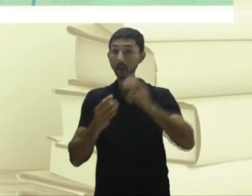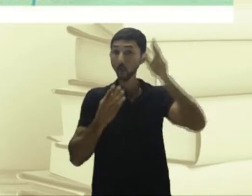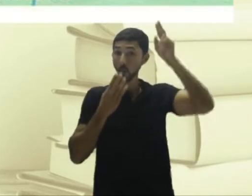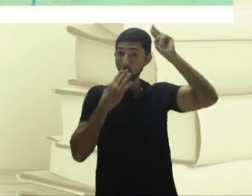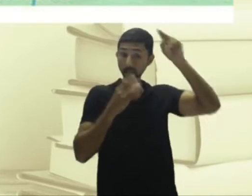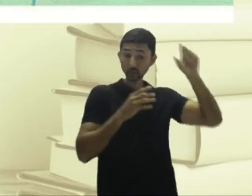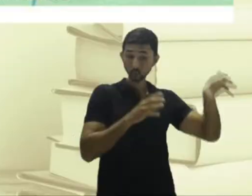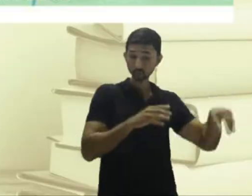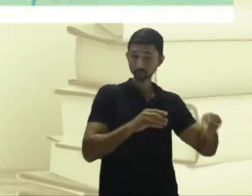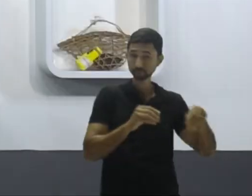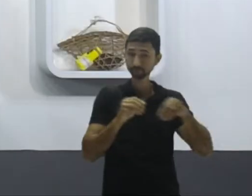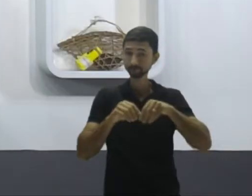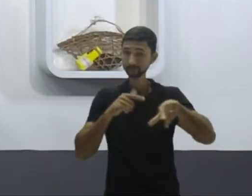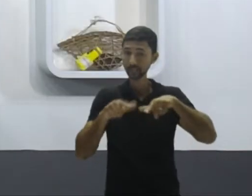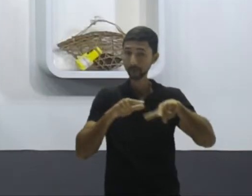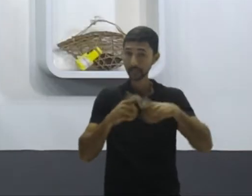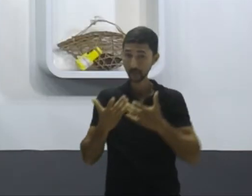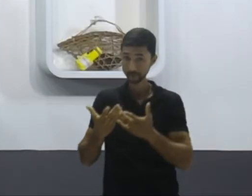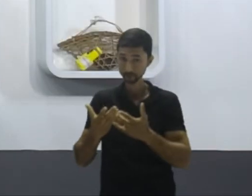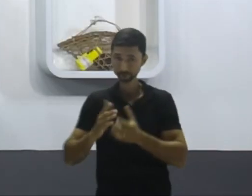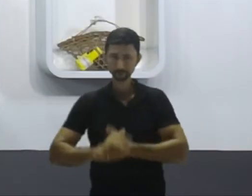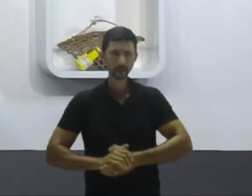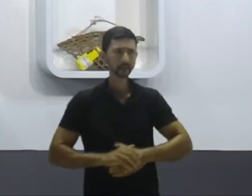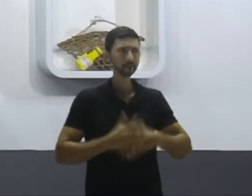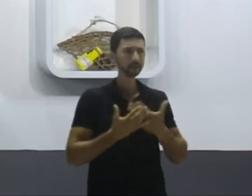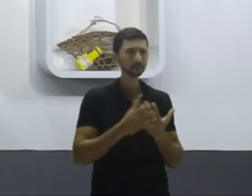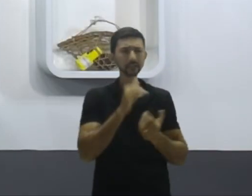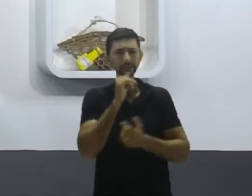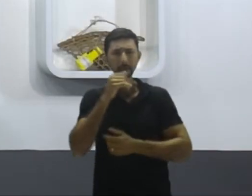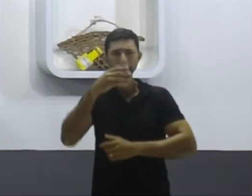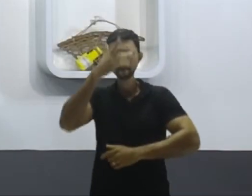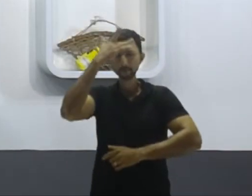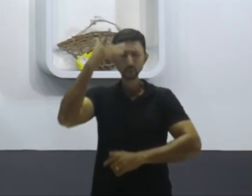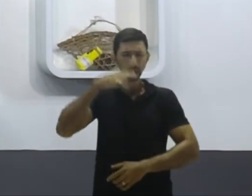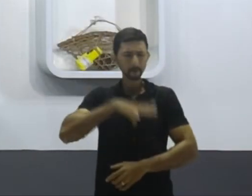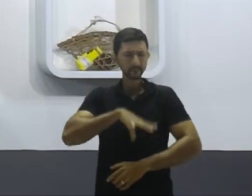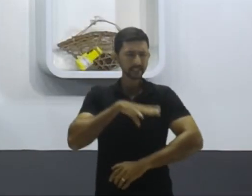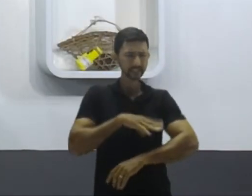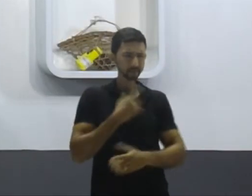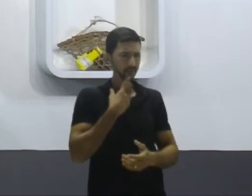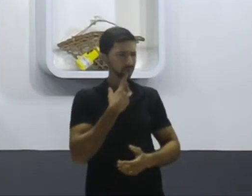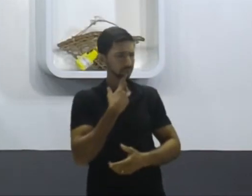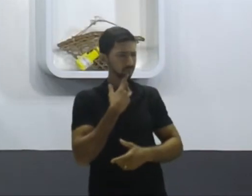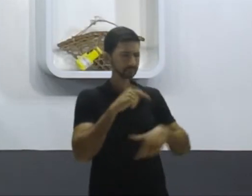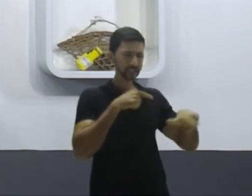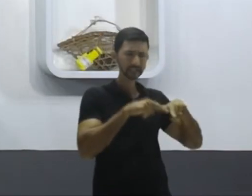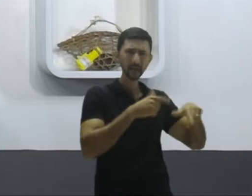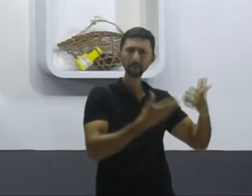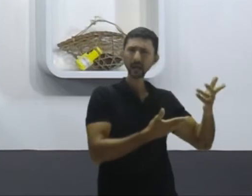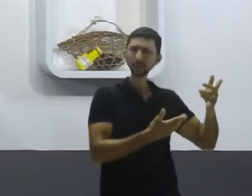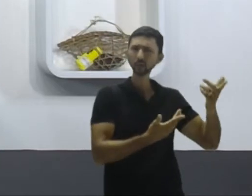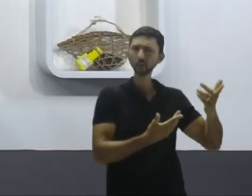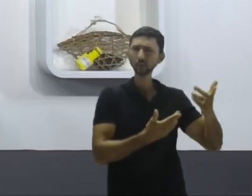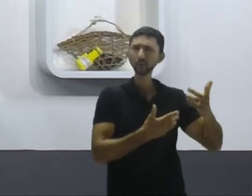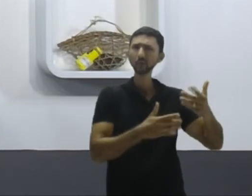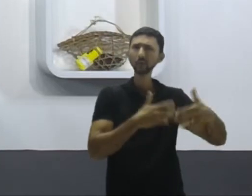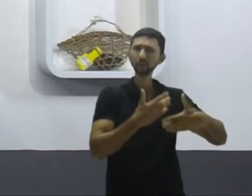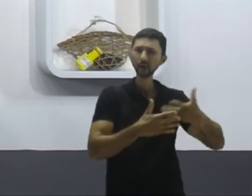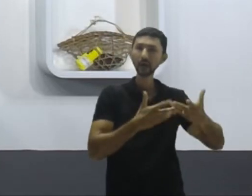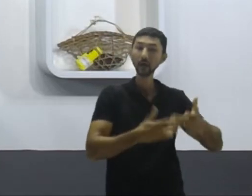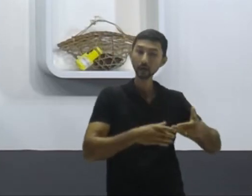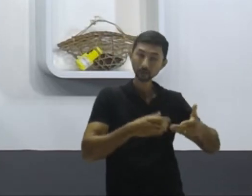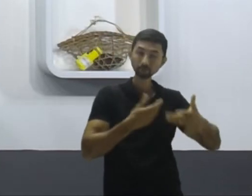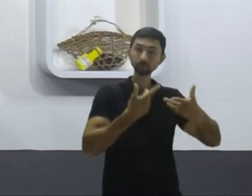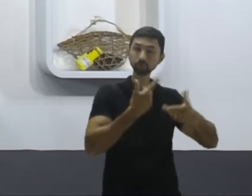pouco tempo, os portugueses perceberam que essa mão de obra indígena, ela poderia ser cada vez mais